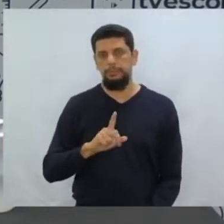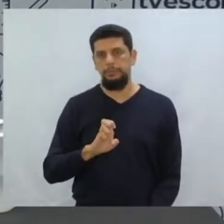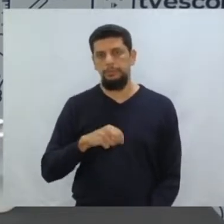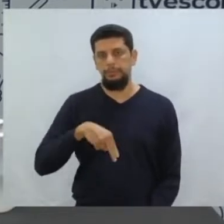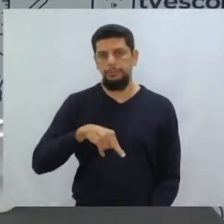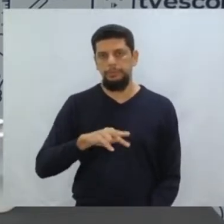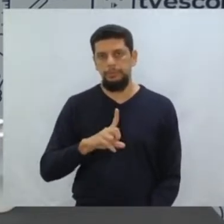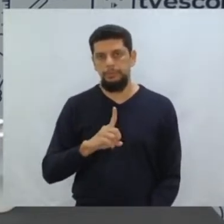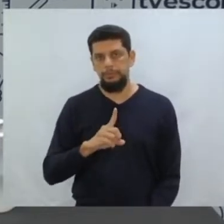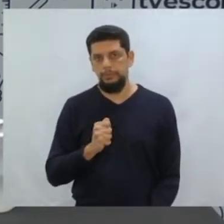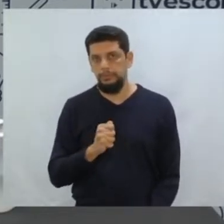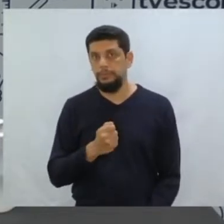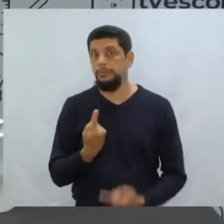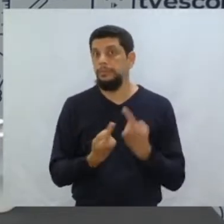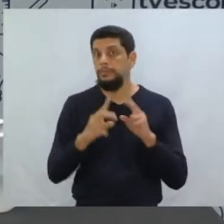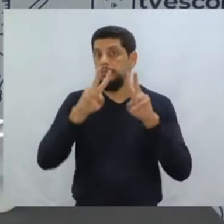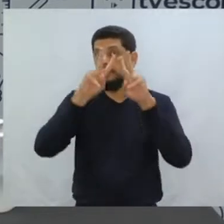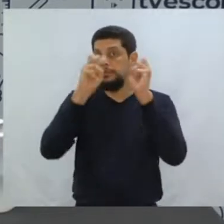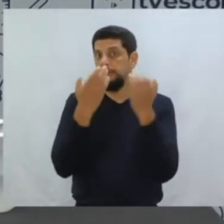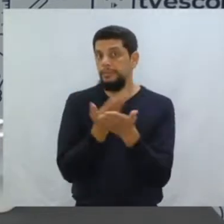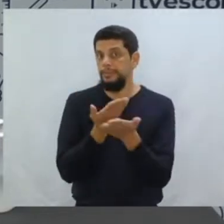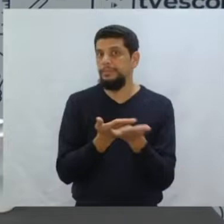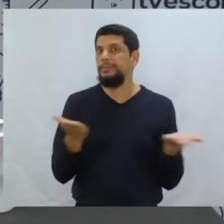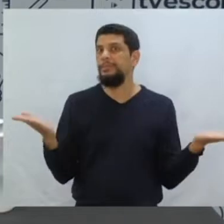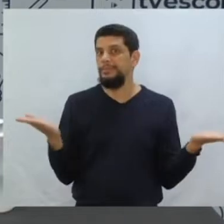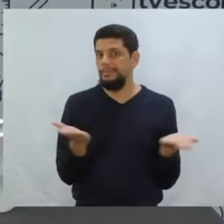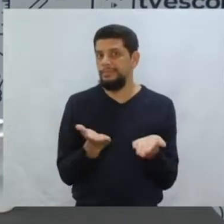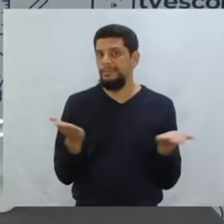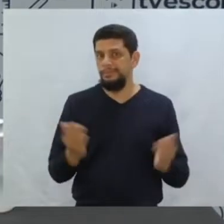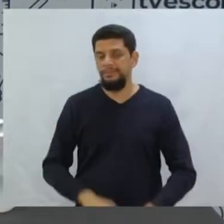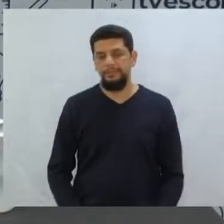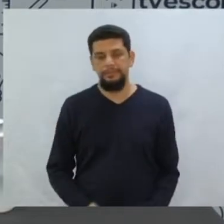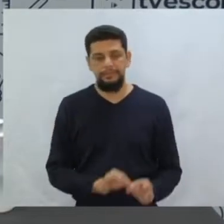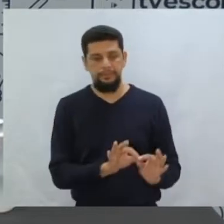lenda. Então, qual será o tema da nossa aula de hoje?